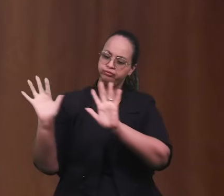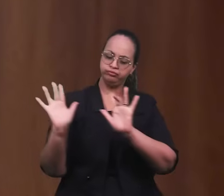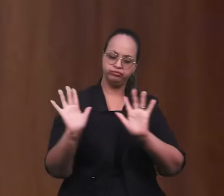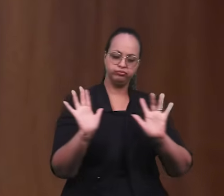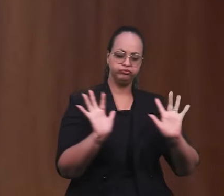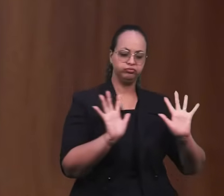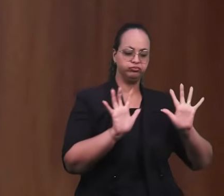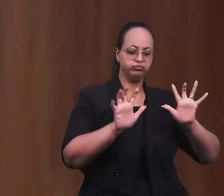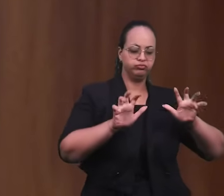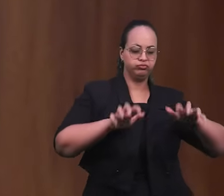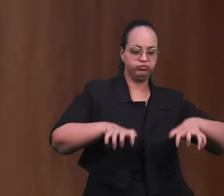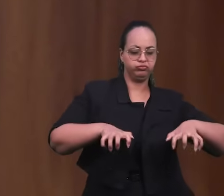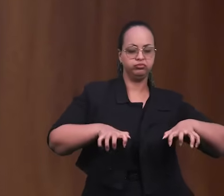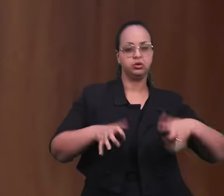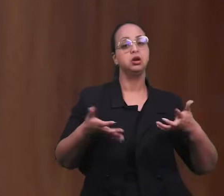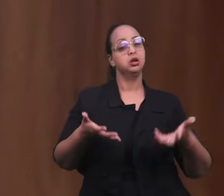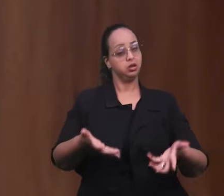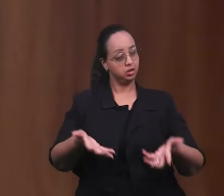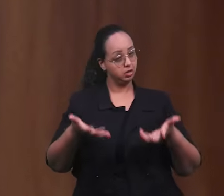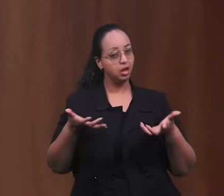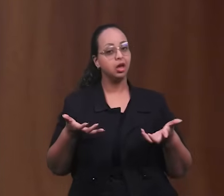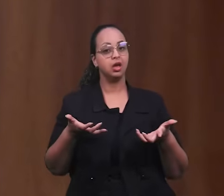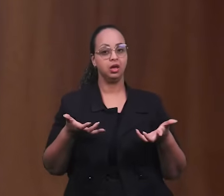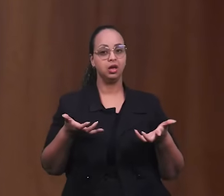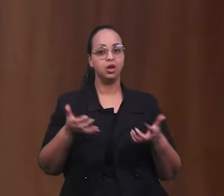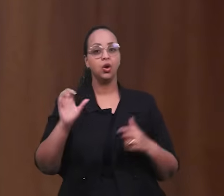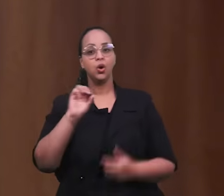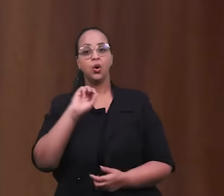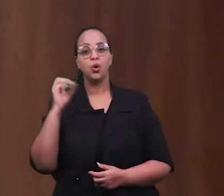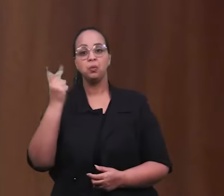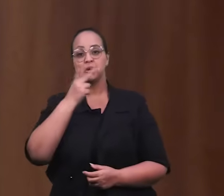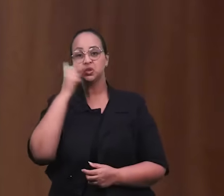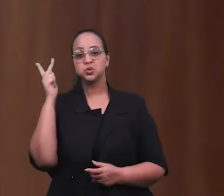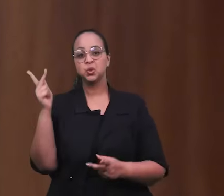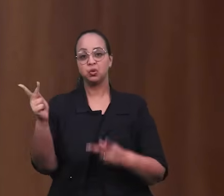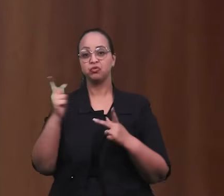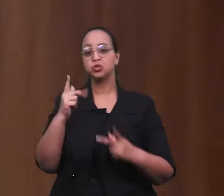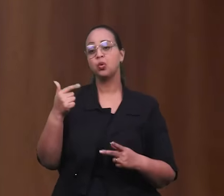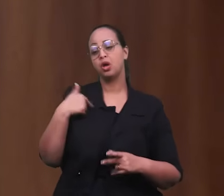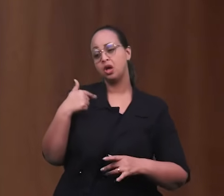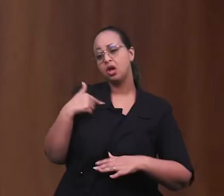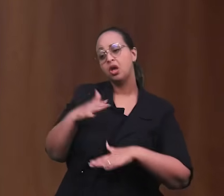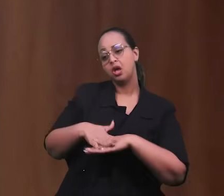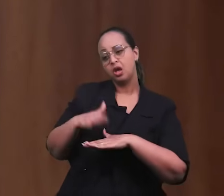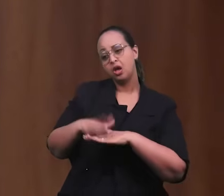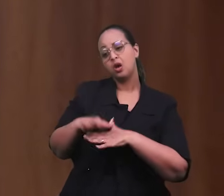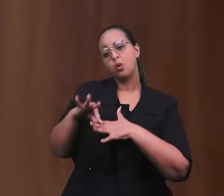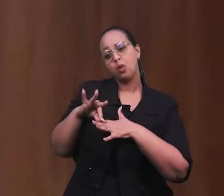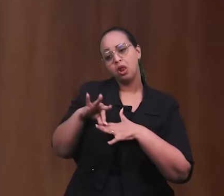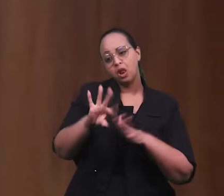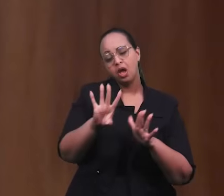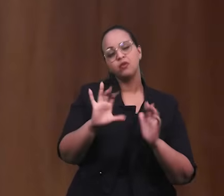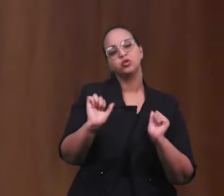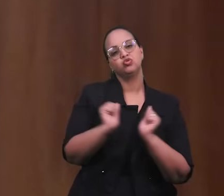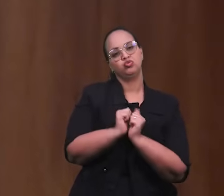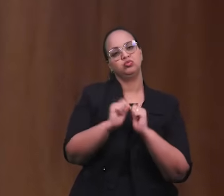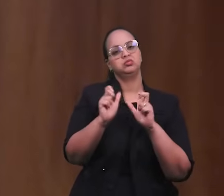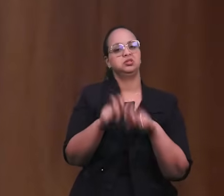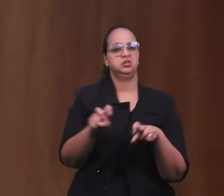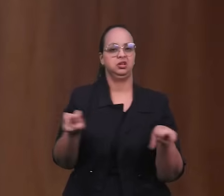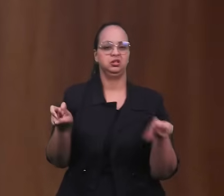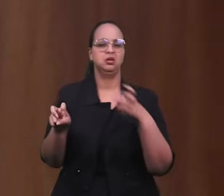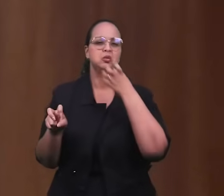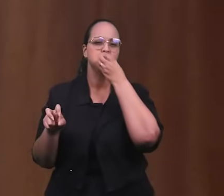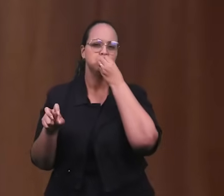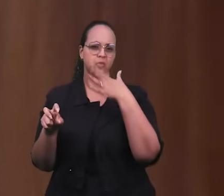porque são visitantes, eles querem estarem juntos. Às vezes alguém convidou, fui eu que convidei. Não, leva para sentar juntos.